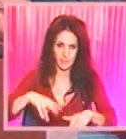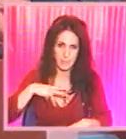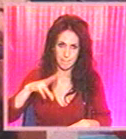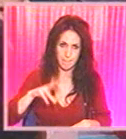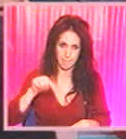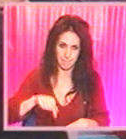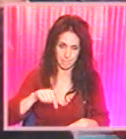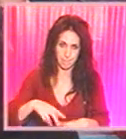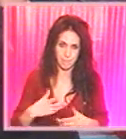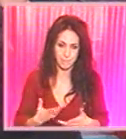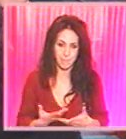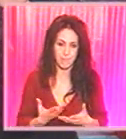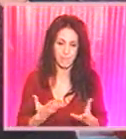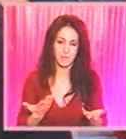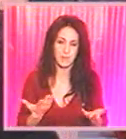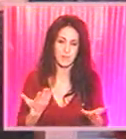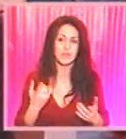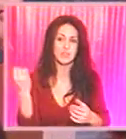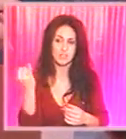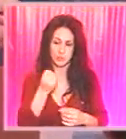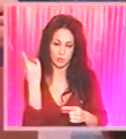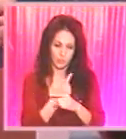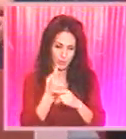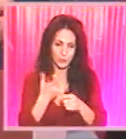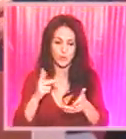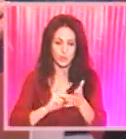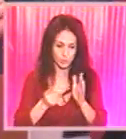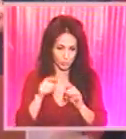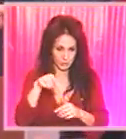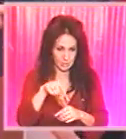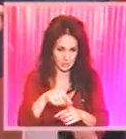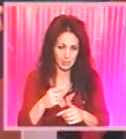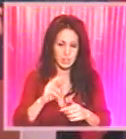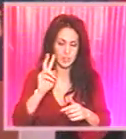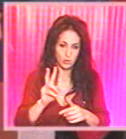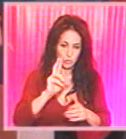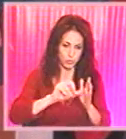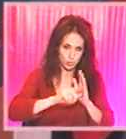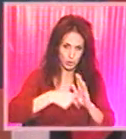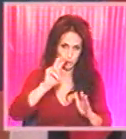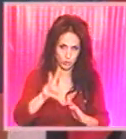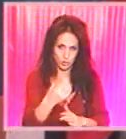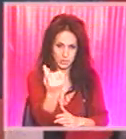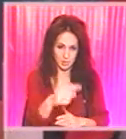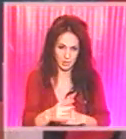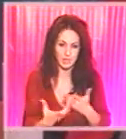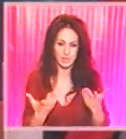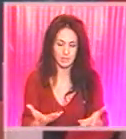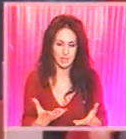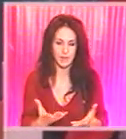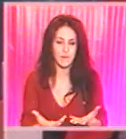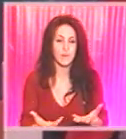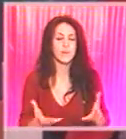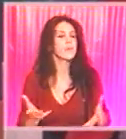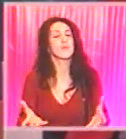Portugal, além de várias instituições com esta tecnologia, temos dois grandes projetos que a nossa administração pública